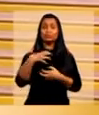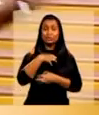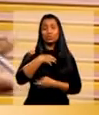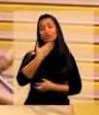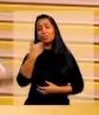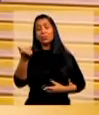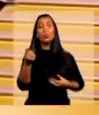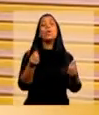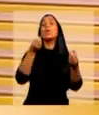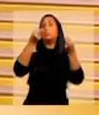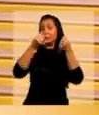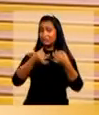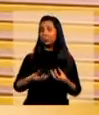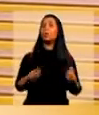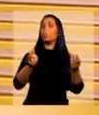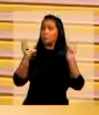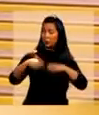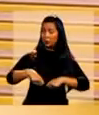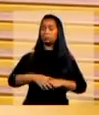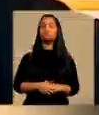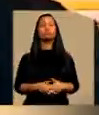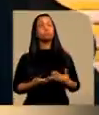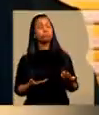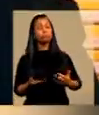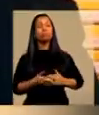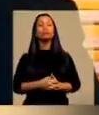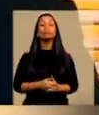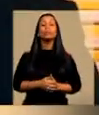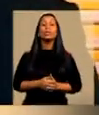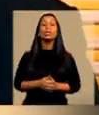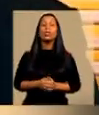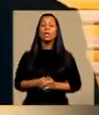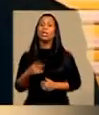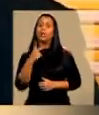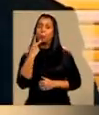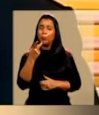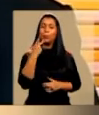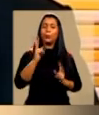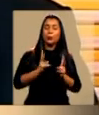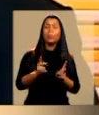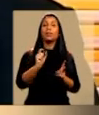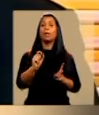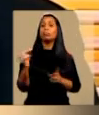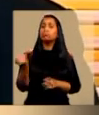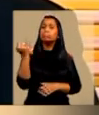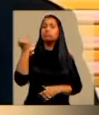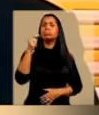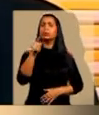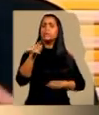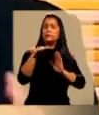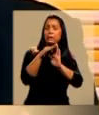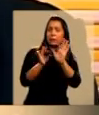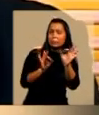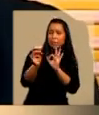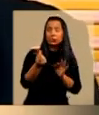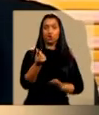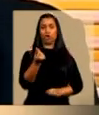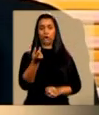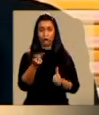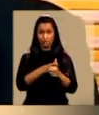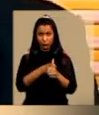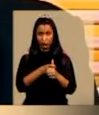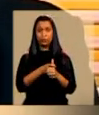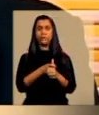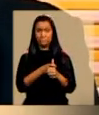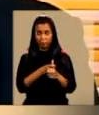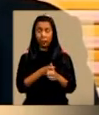forma saudável? Explica pra gente como que isso pode funcionar. Bom, Vivi, é o seguinte, o que eu costumo dizer é importante você planejar a sua dívida,